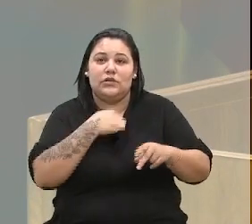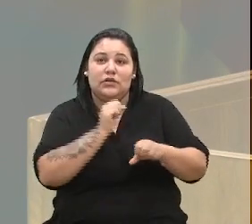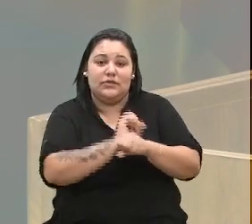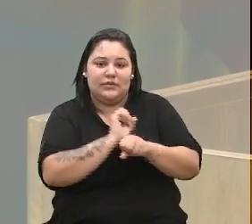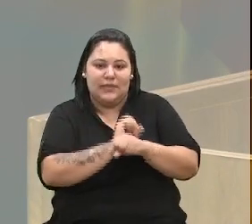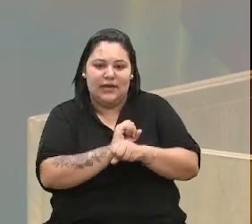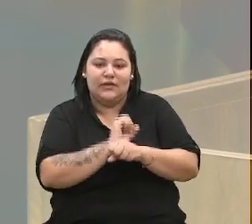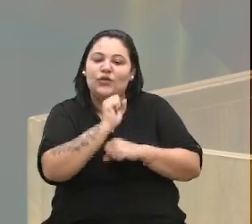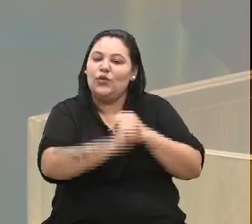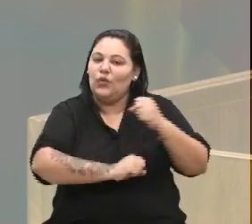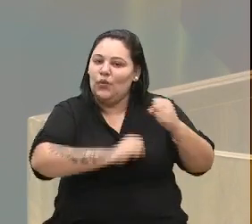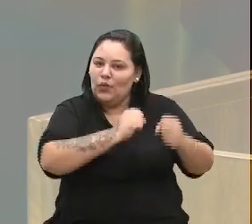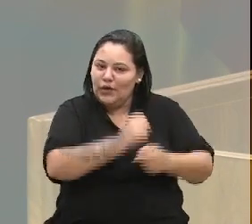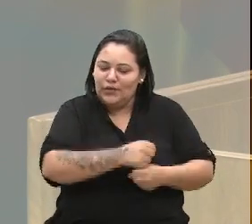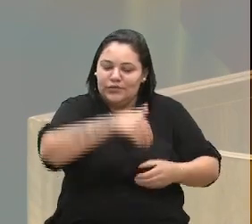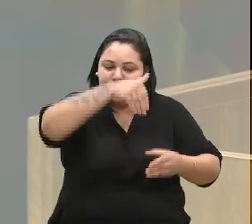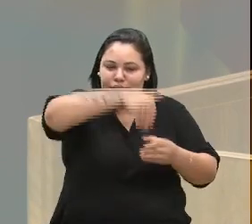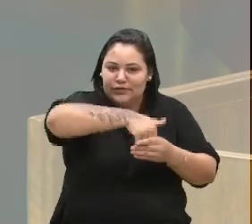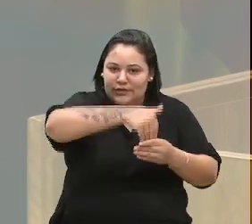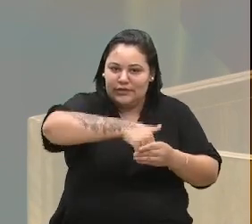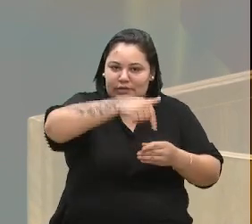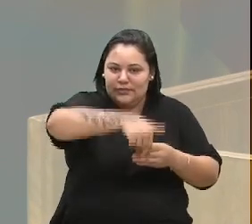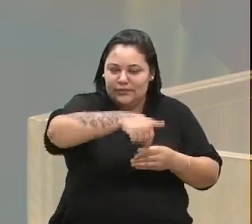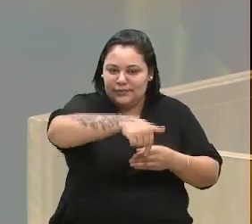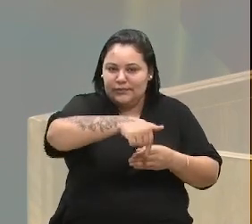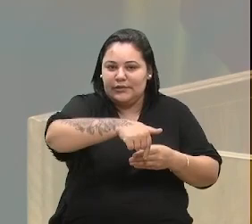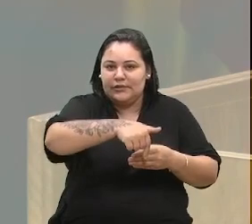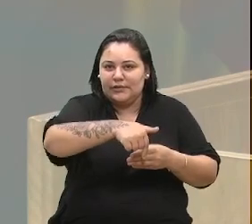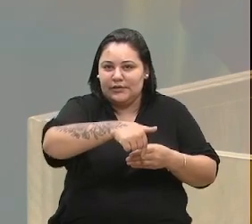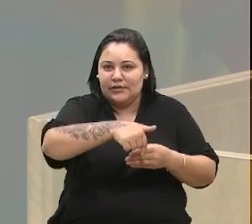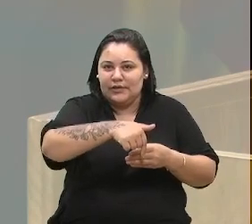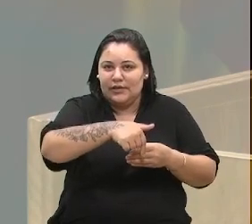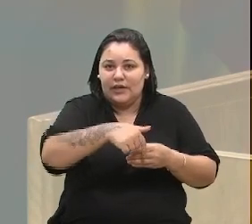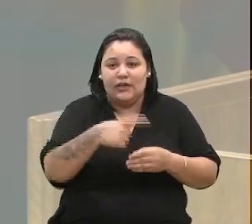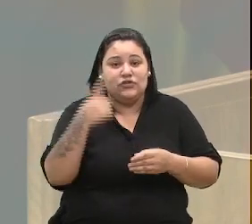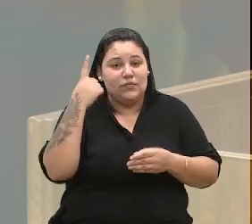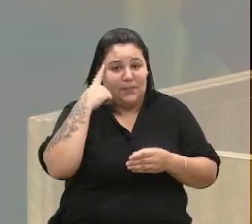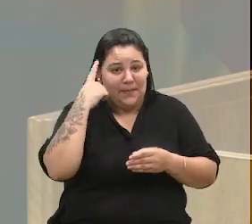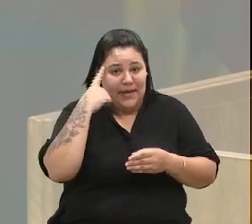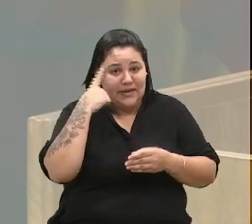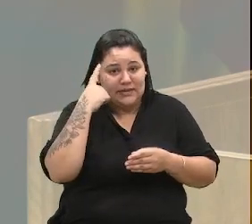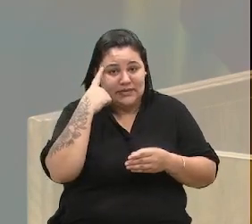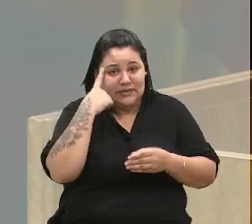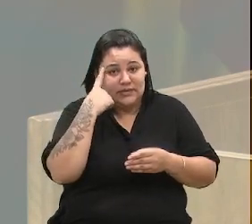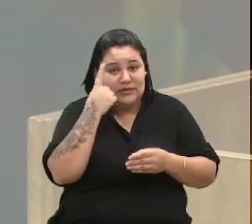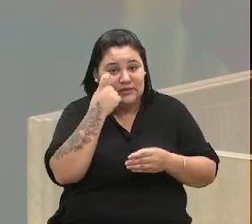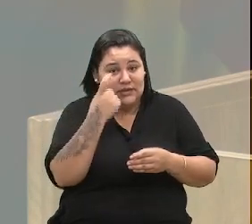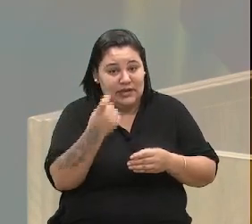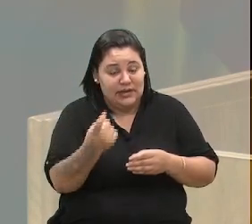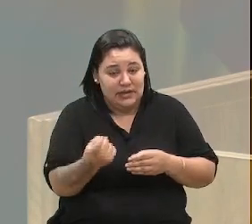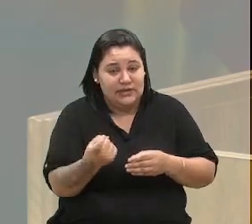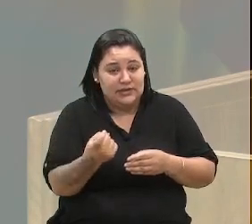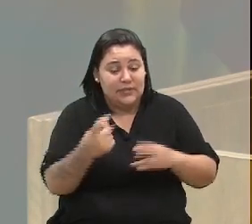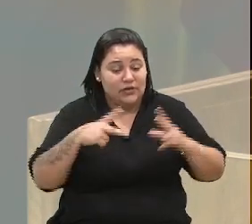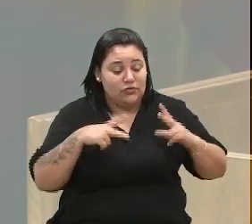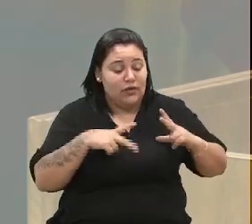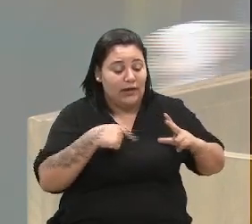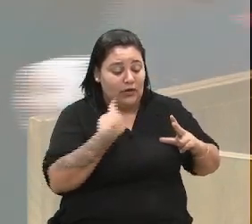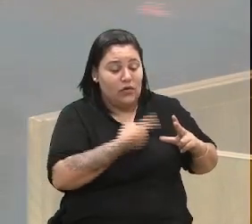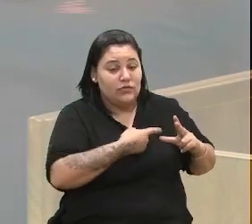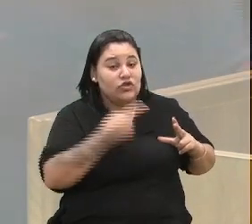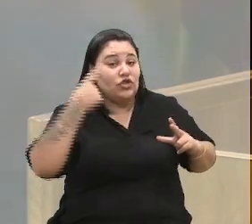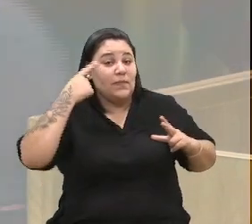ano eleitoral a gente coloque acima dos interesses privados o bem-estar da população.